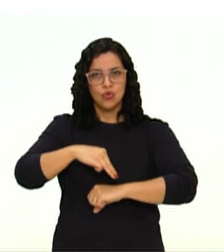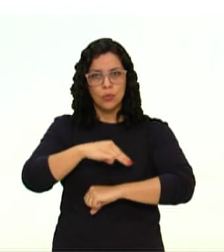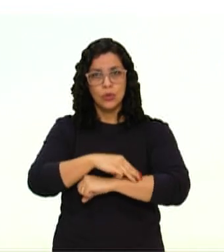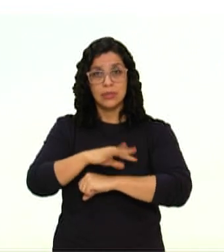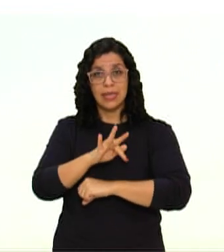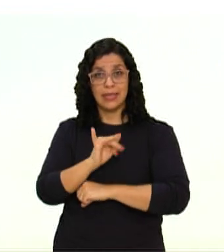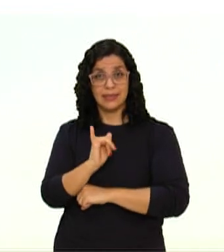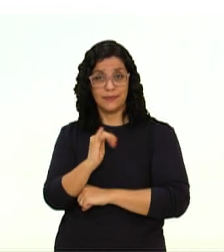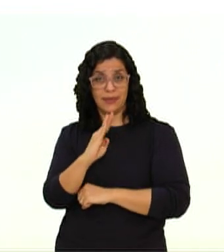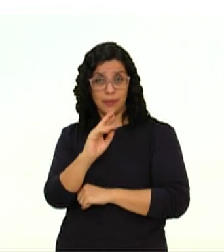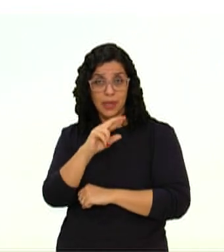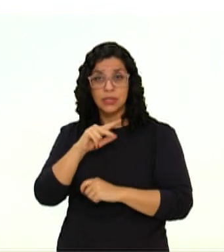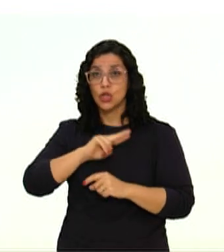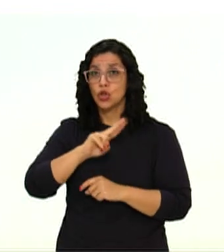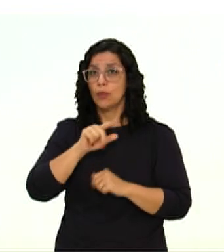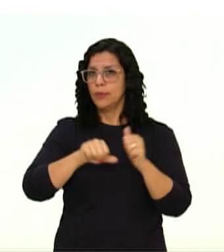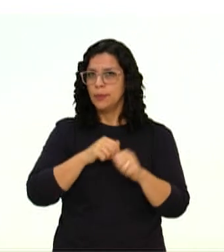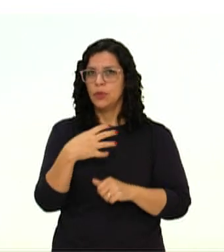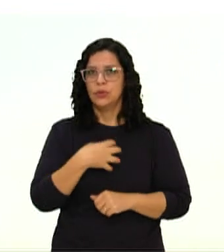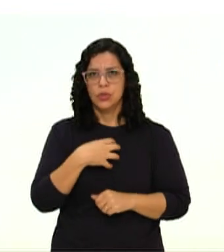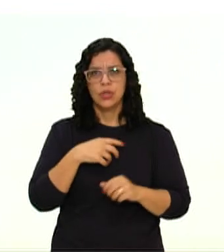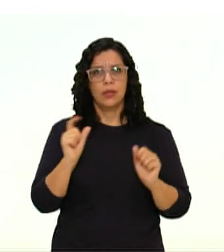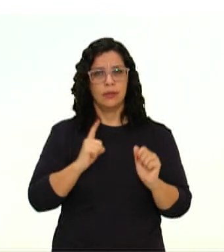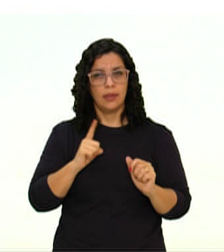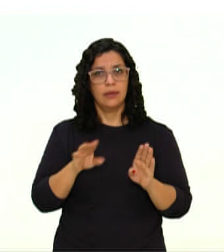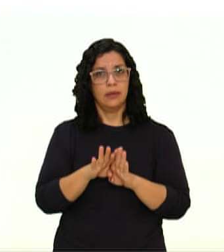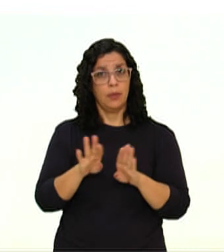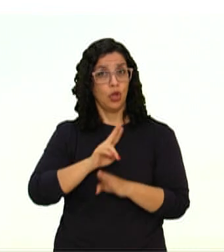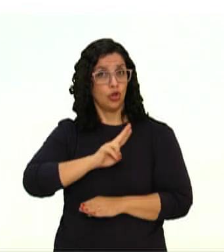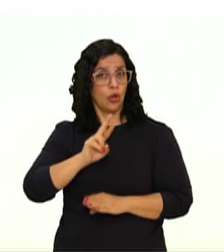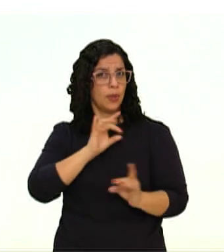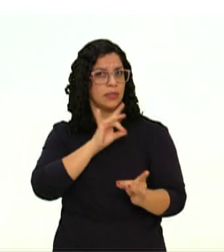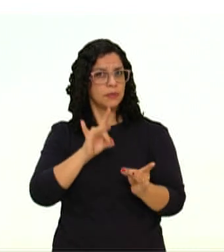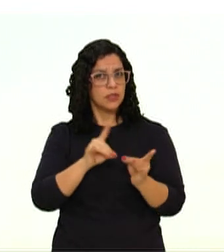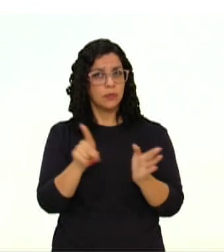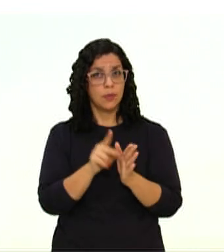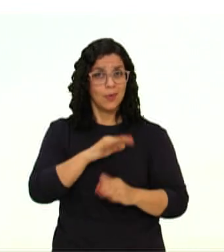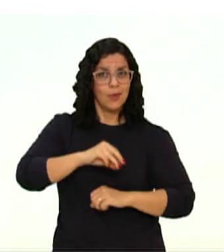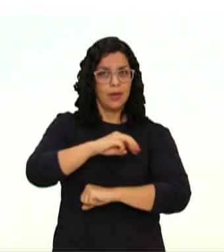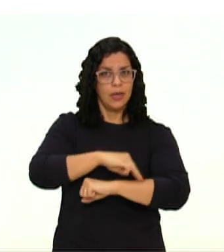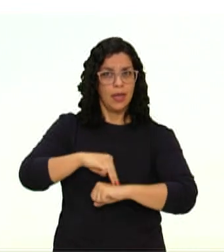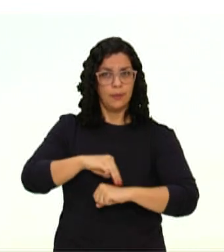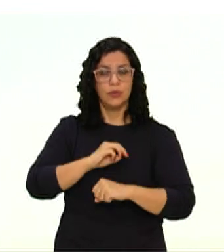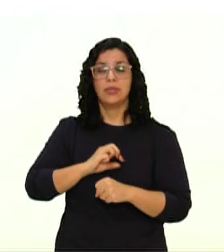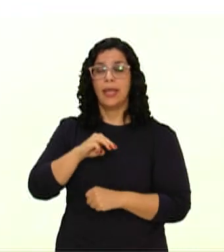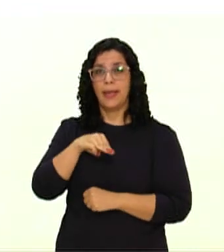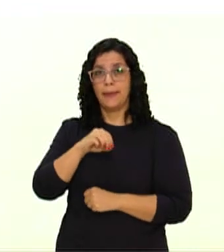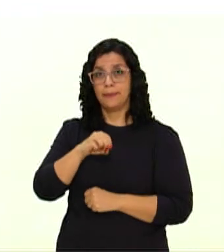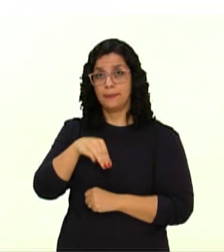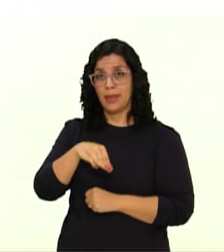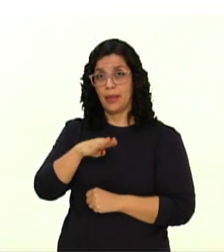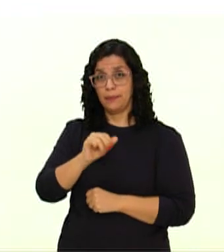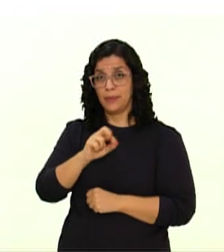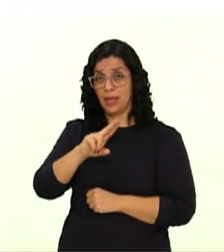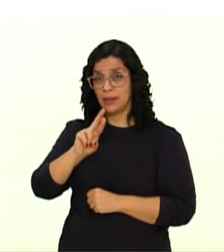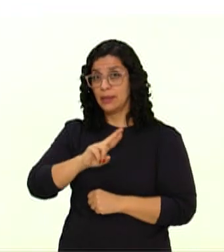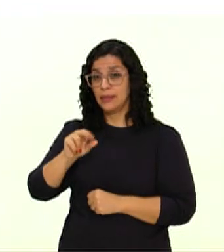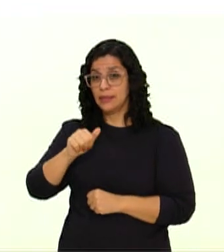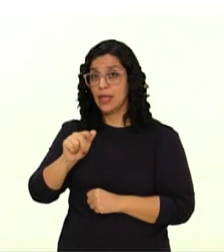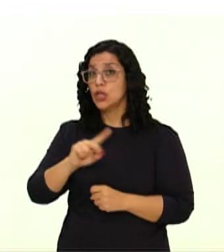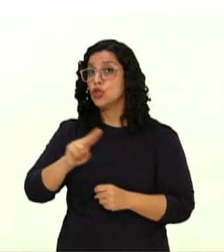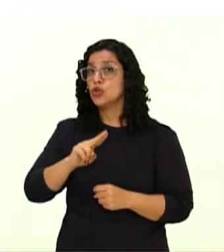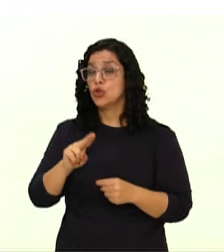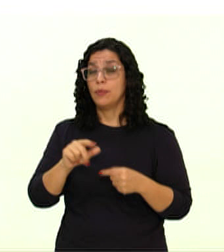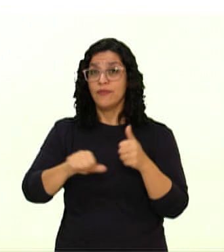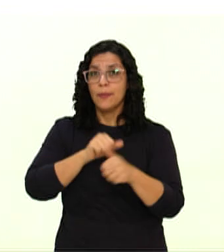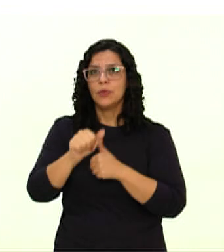como eu falei para vocês, mudam um pouquinho de nome, ela recebe denominações específicas. A membrana celular, por exemplo, é denominada de